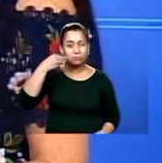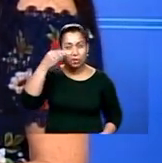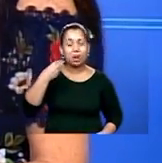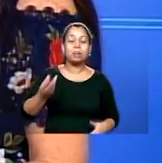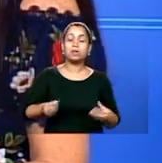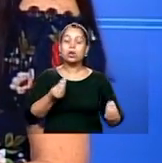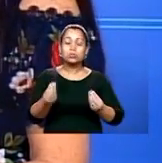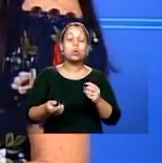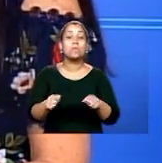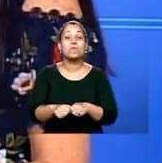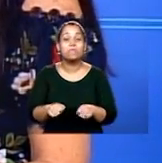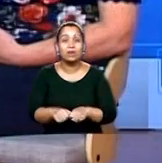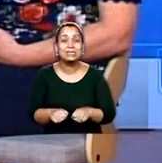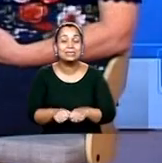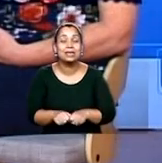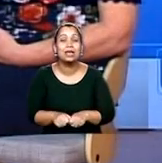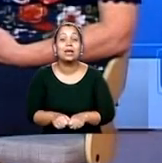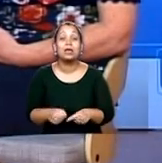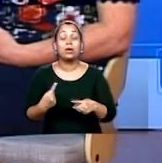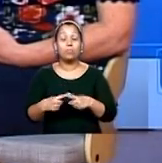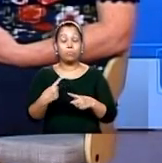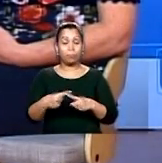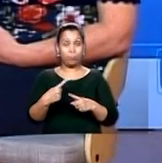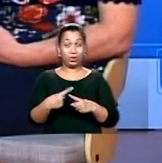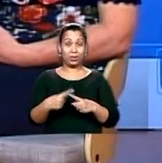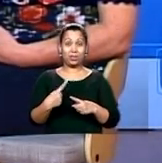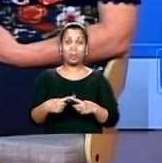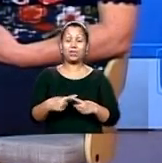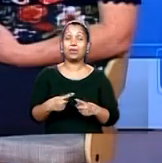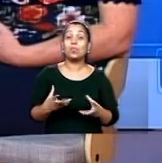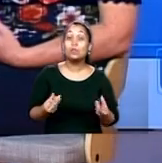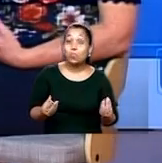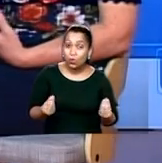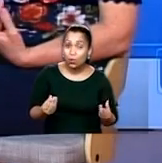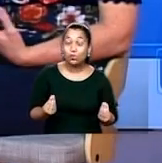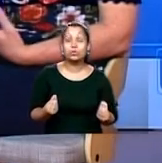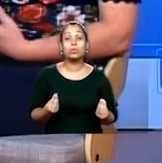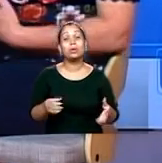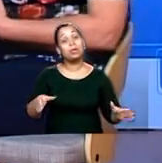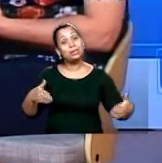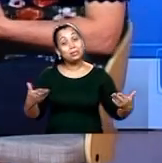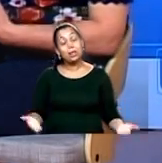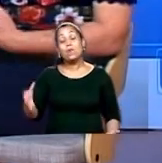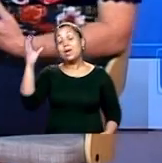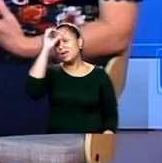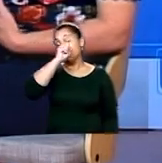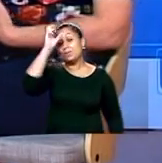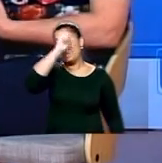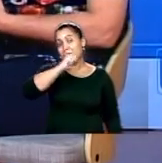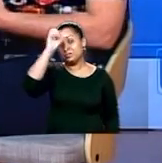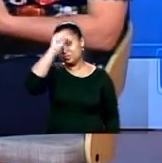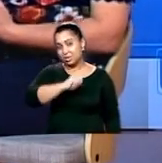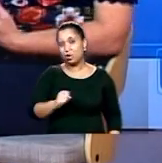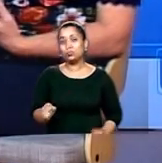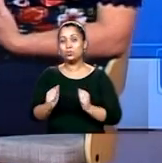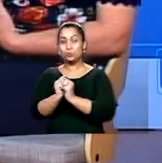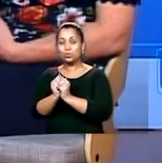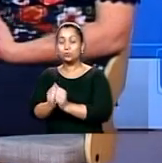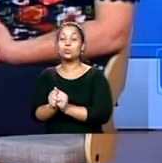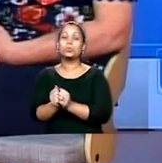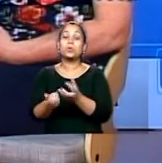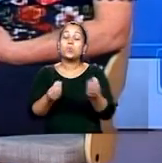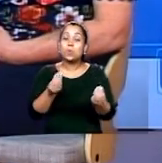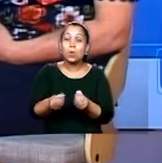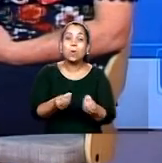como fazer, porque é um desafio muito grande esse trabalho todo. Então, esse aprendizado, um com o outro, de como